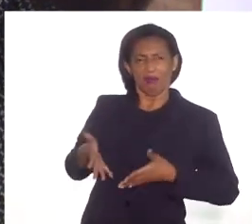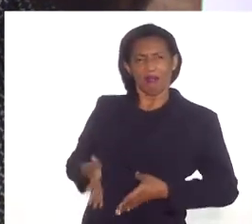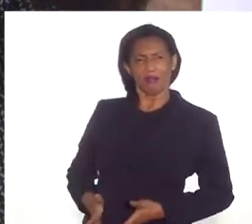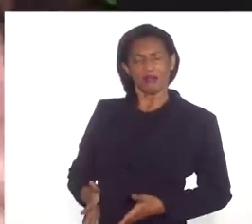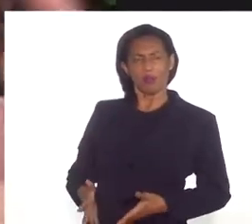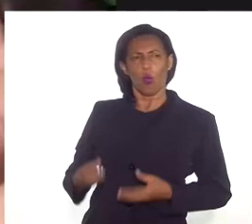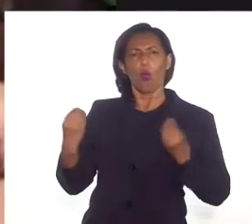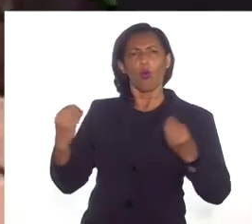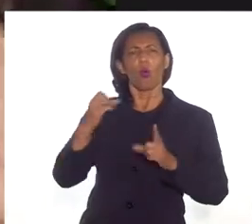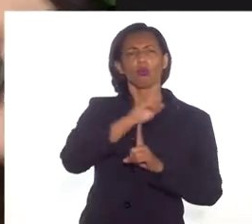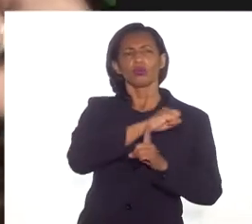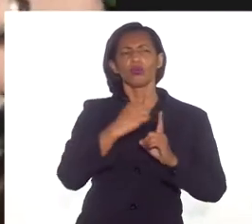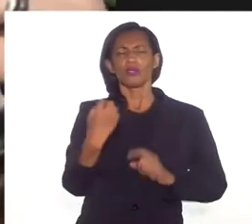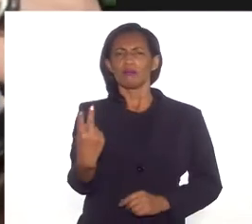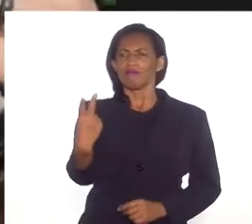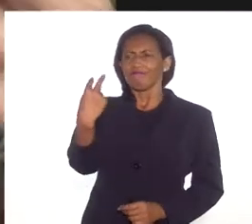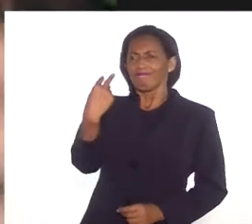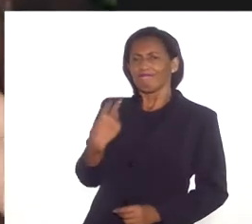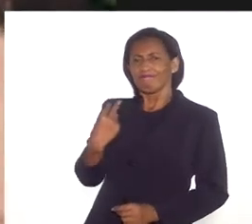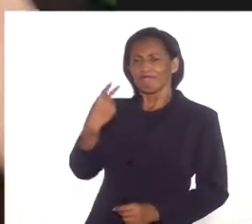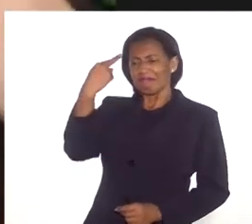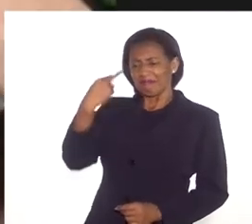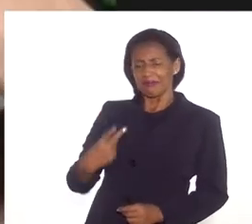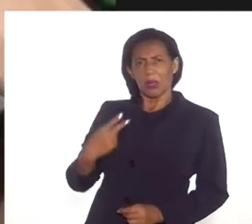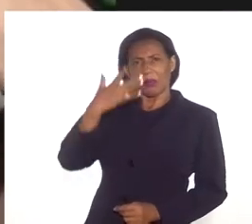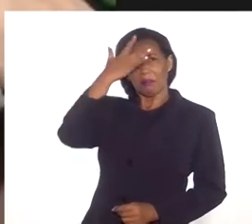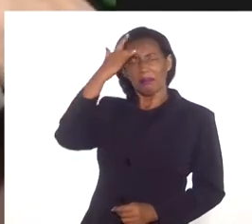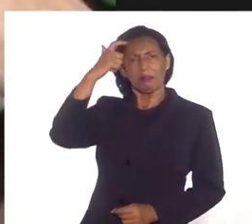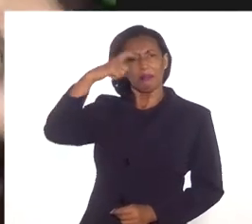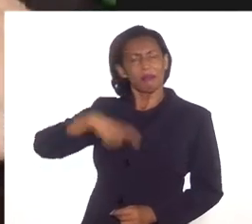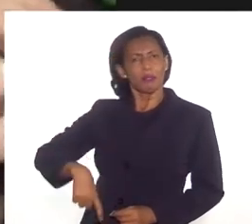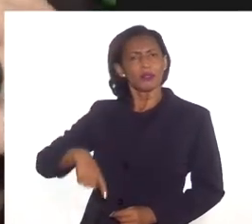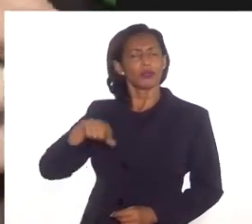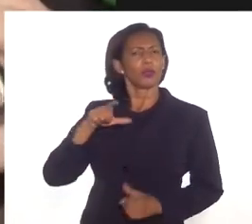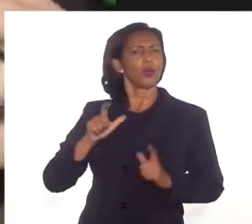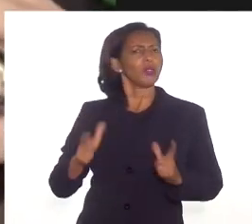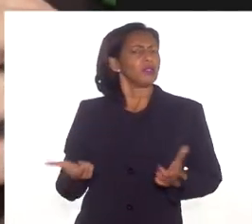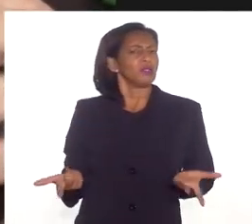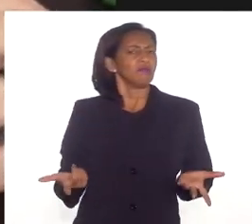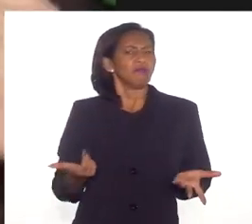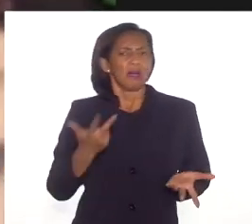que a sociedade nos via, ou seja, como pessoas que